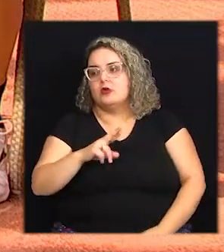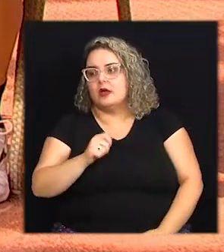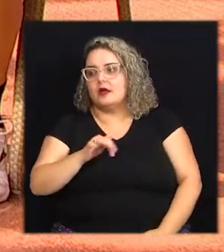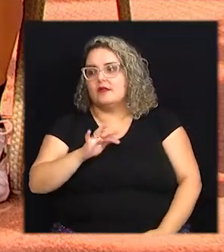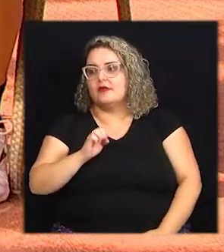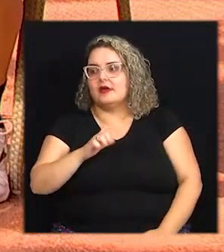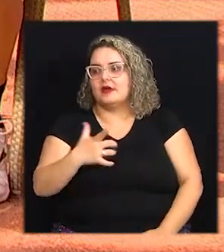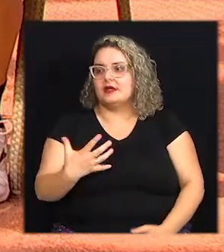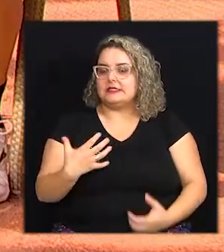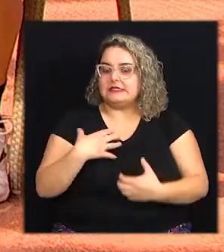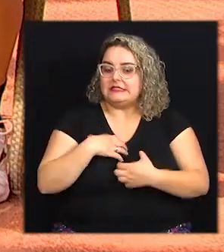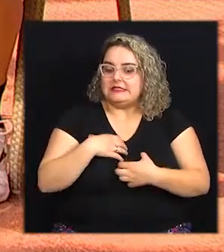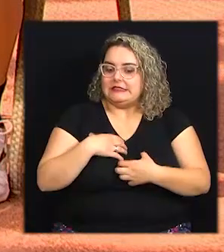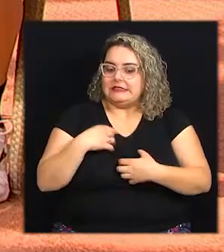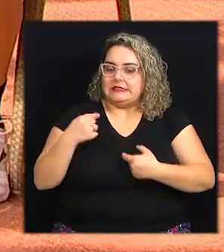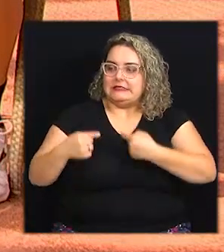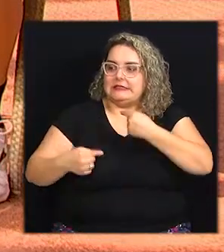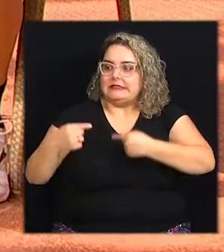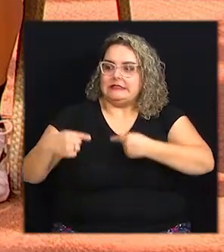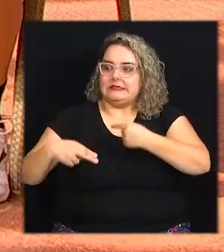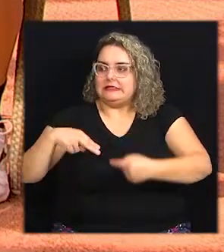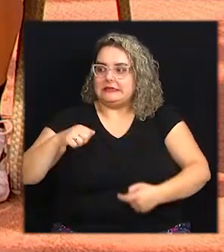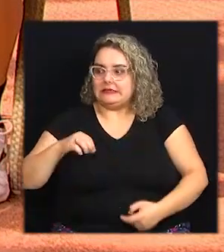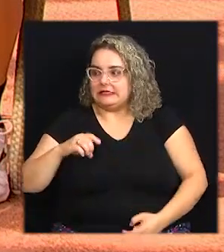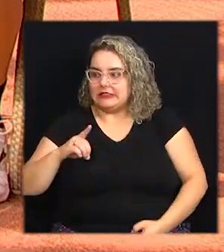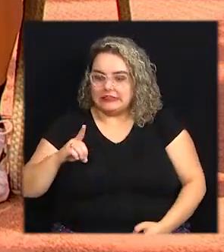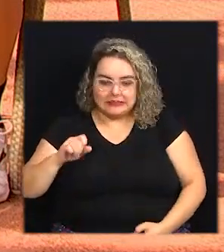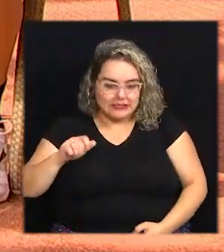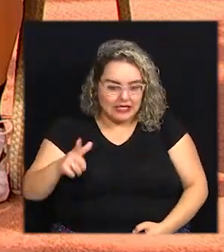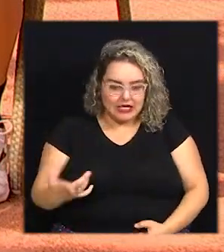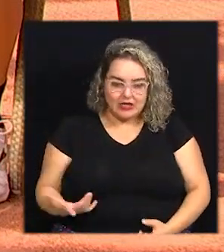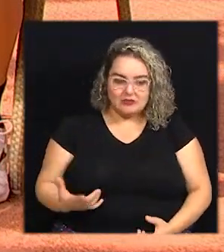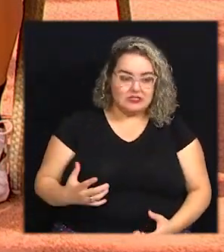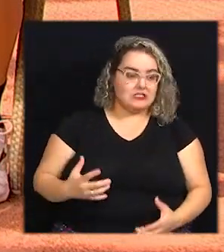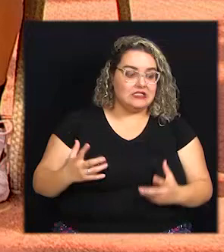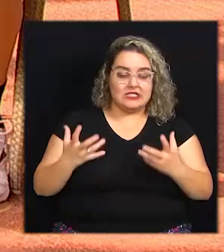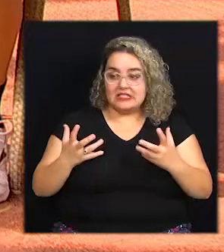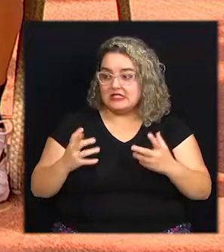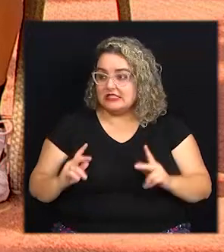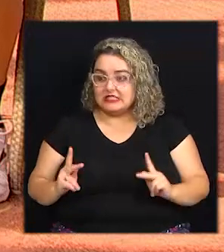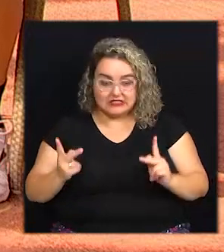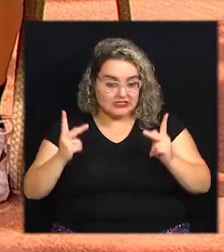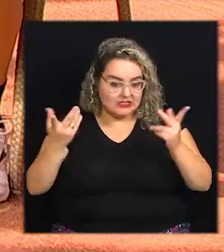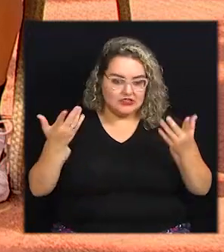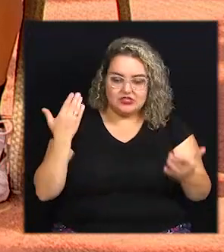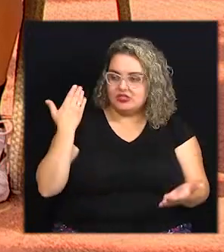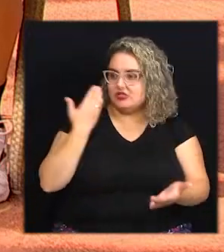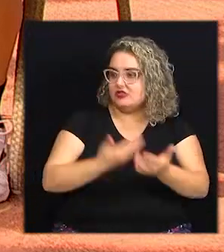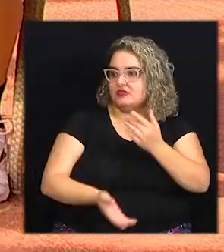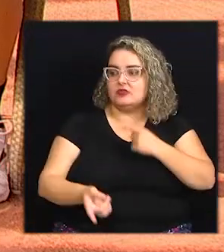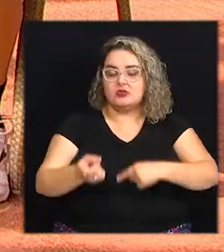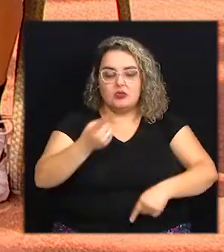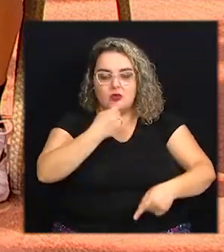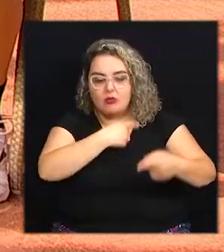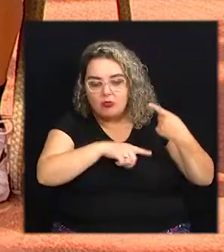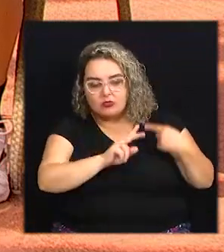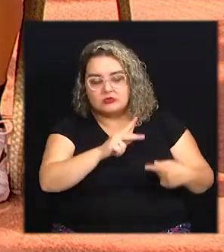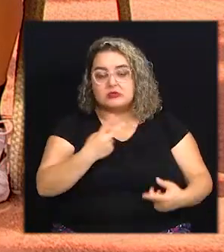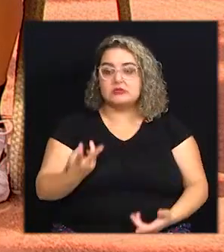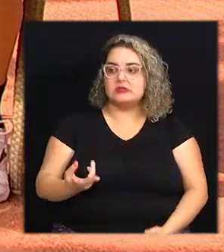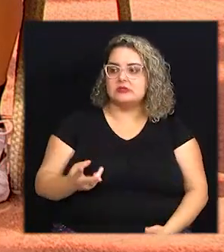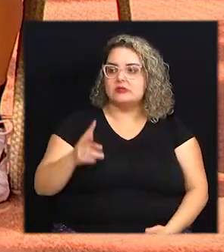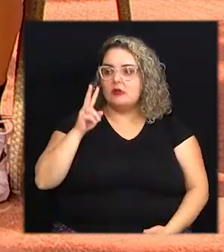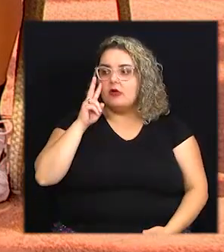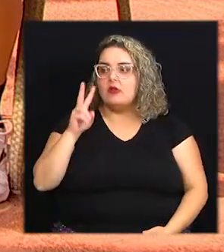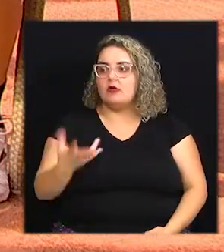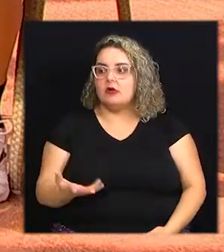assim, dava para sentir essa rivalidade do Nadal com o Federer, querendo ganhar a todo custo essa final de Wimbledon, ele já tinha perdido outras vezes. Então você